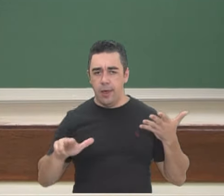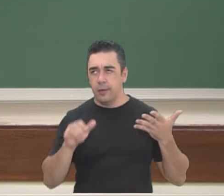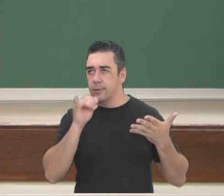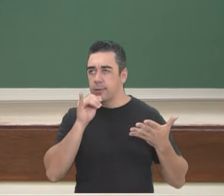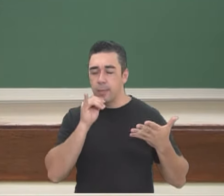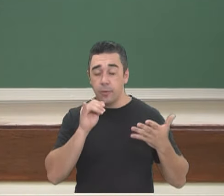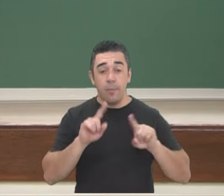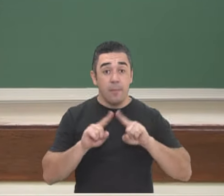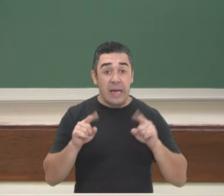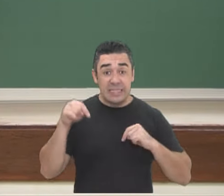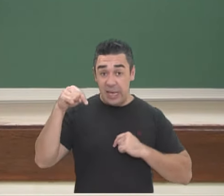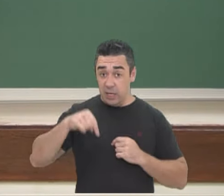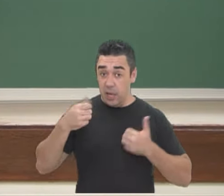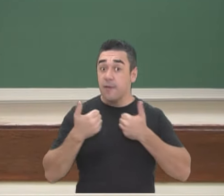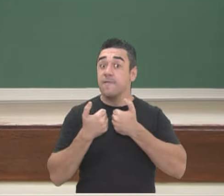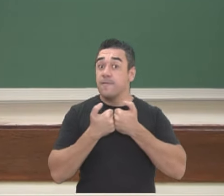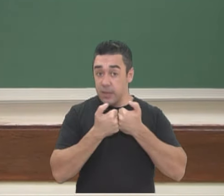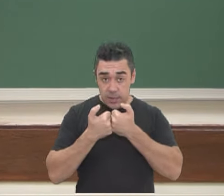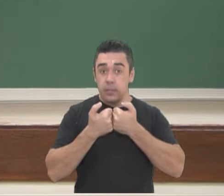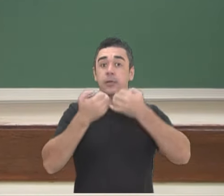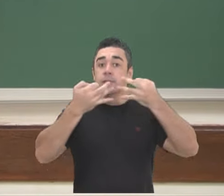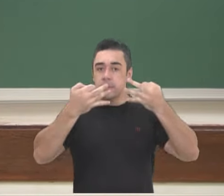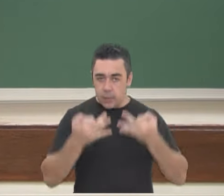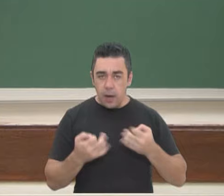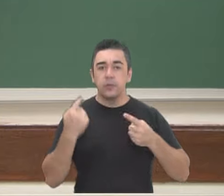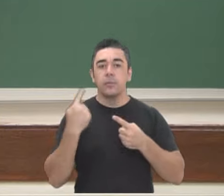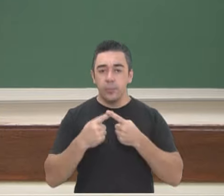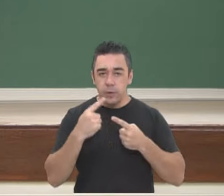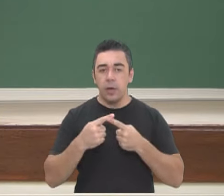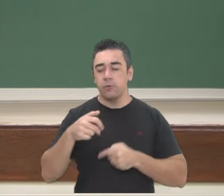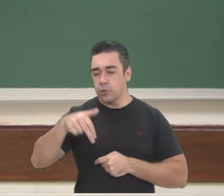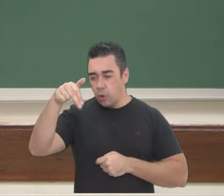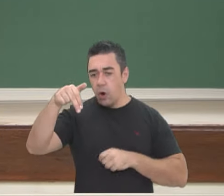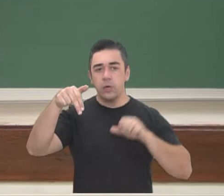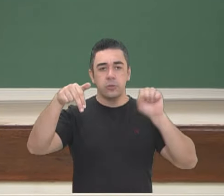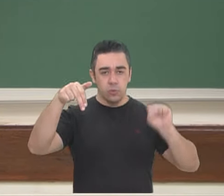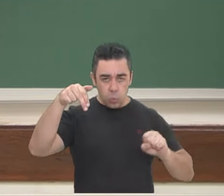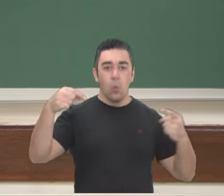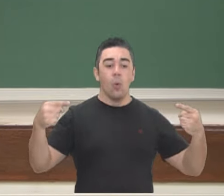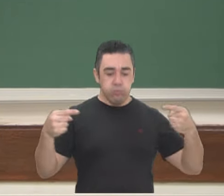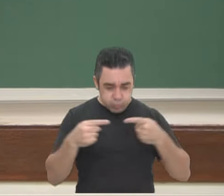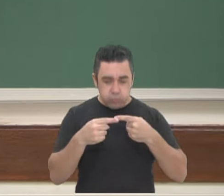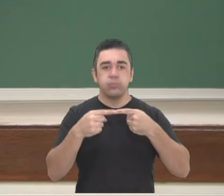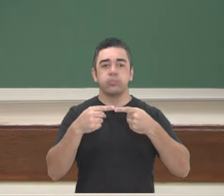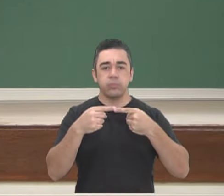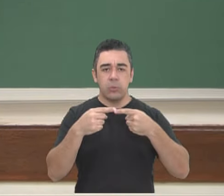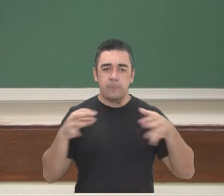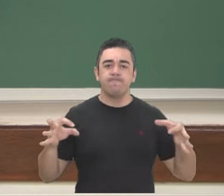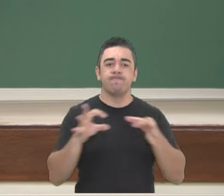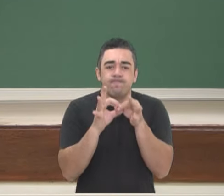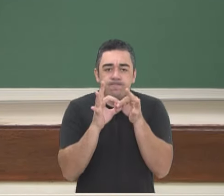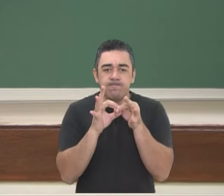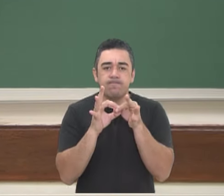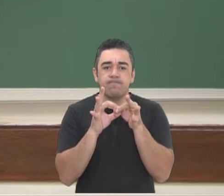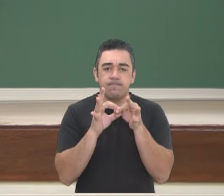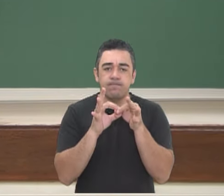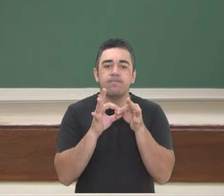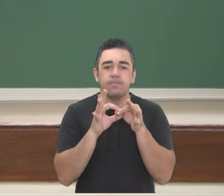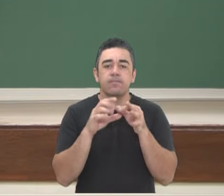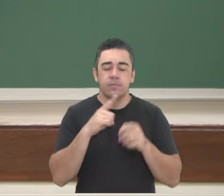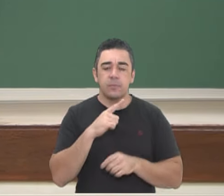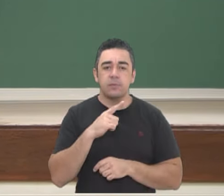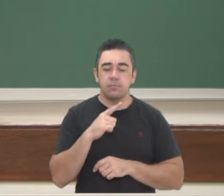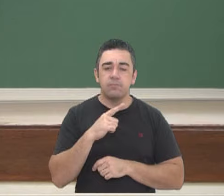física ela é super válida sim né é porque as cargas opostas vão fazer com que haja esta